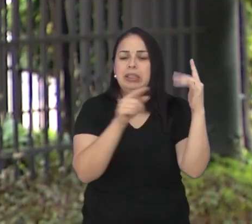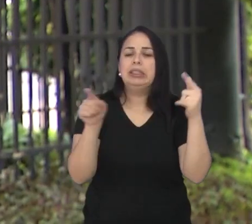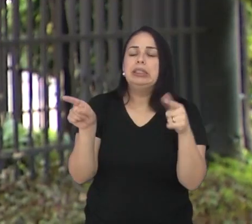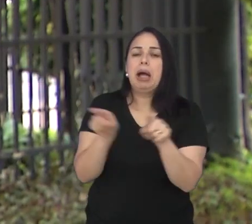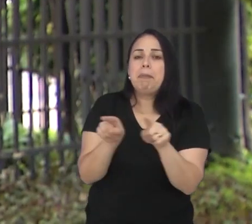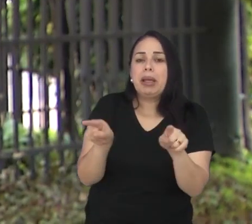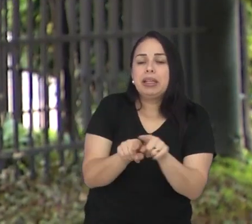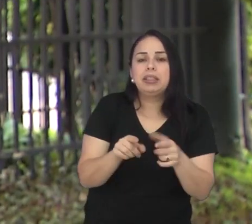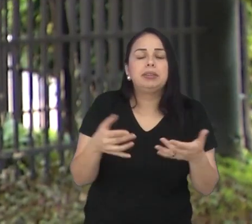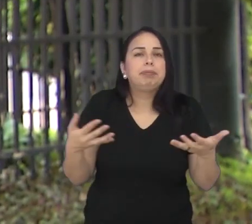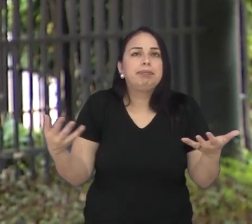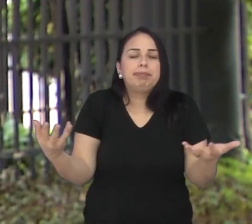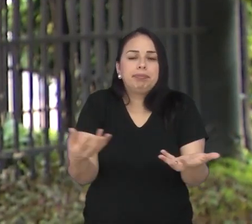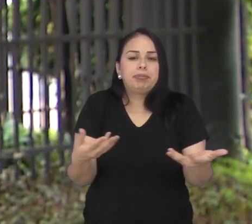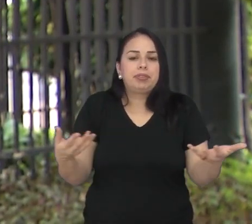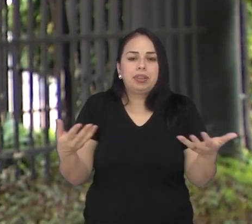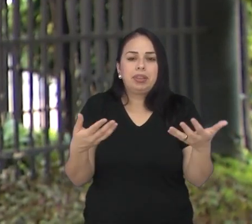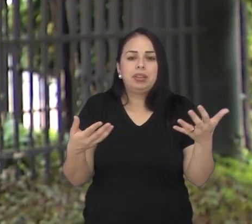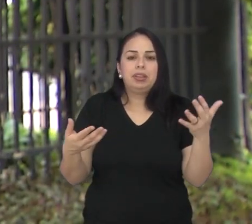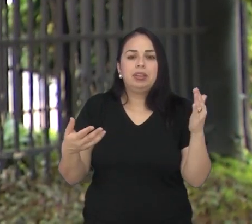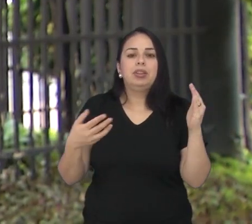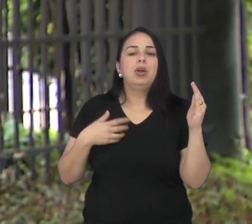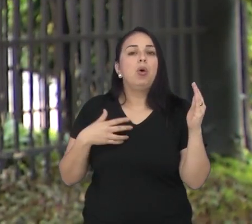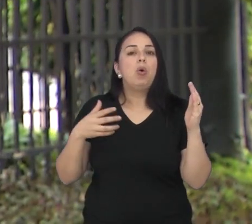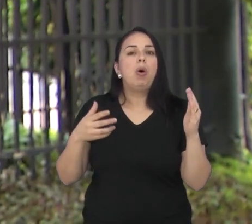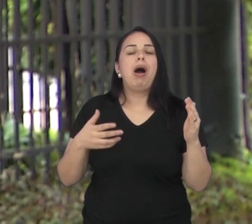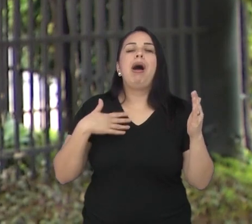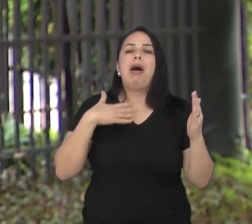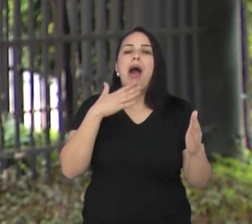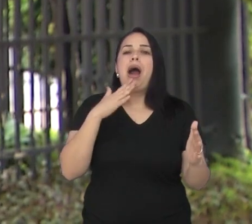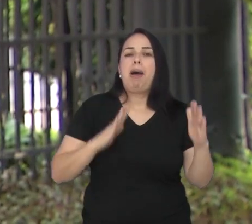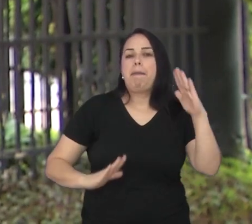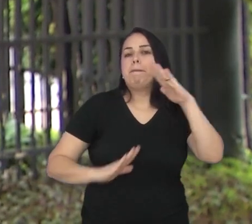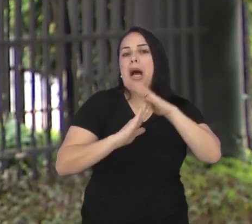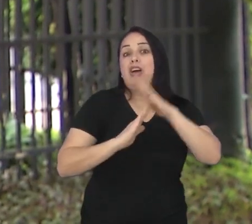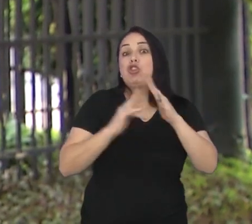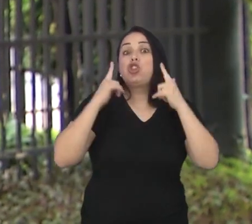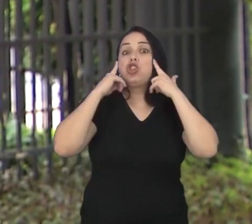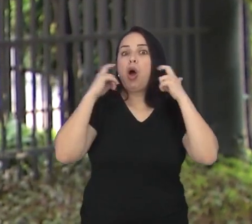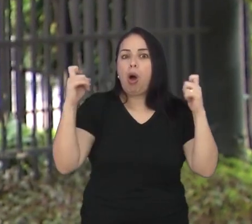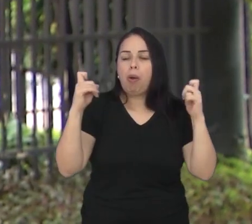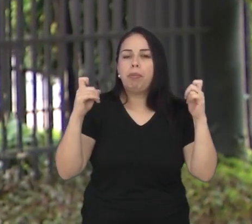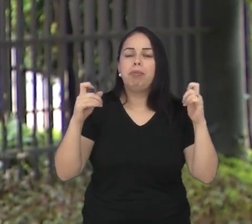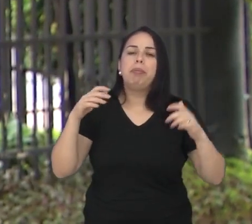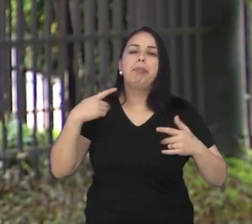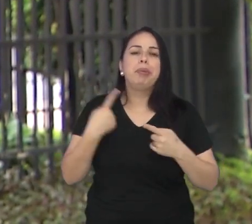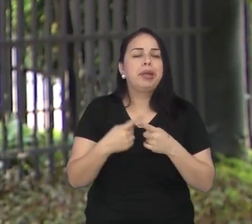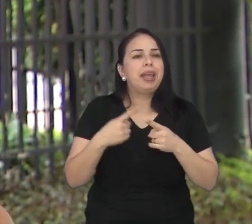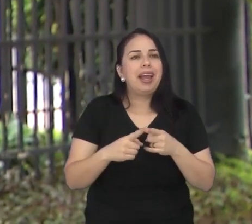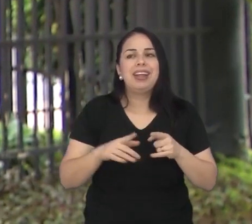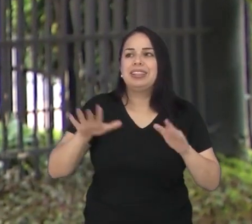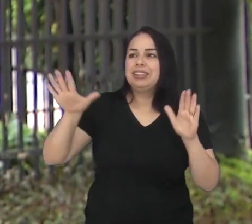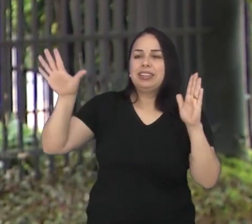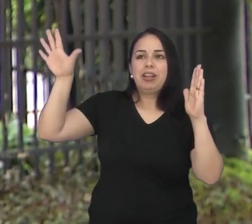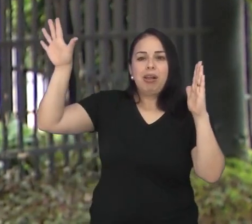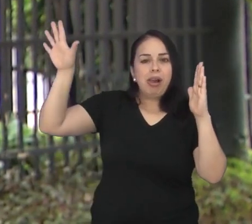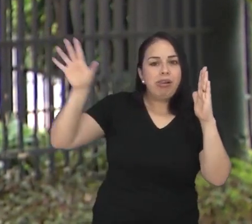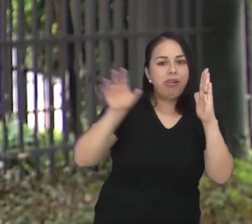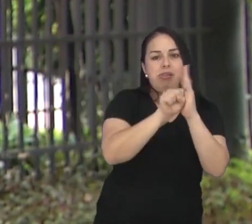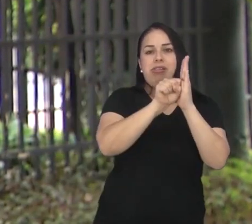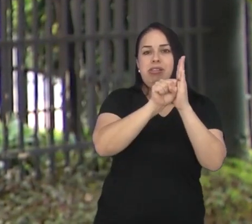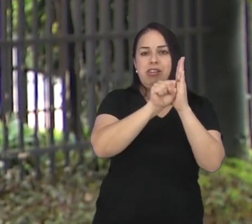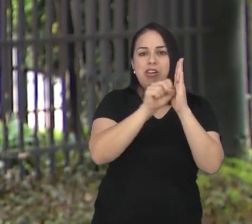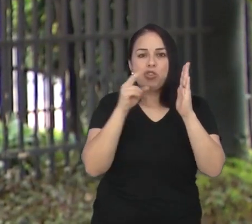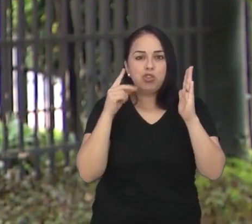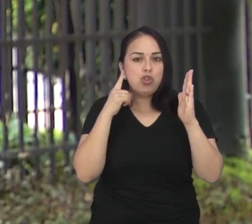ao redor do jardim. Ele consegue combater um pouco também a absorção de som. Então ele melhora todo o entorno ali, até